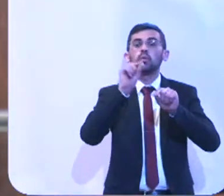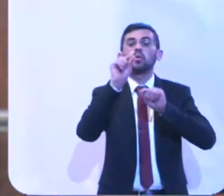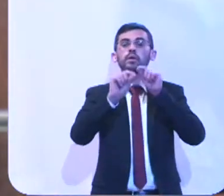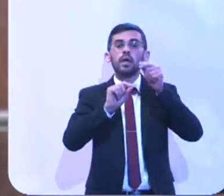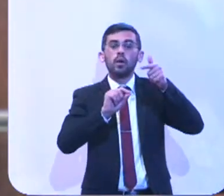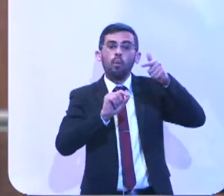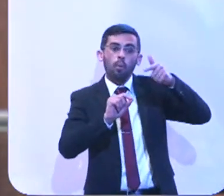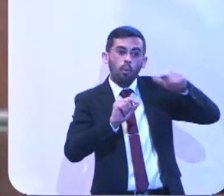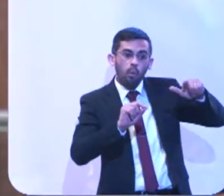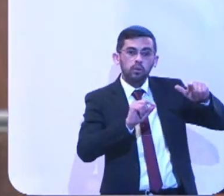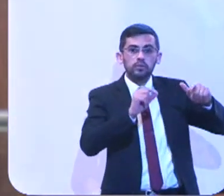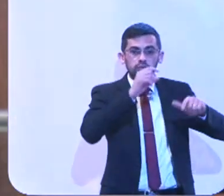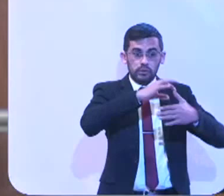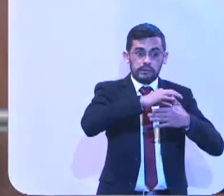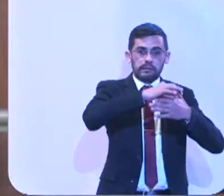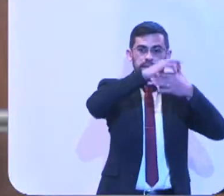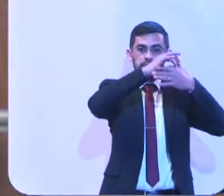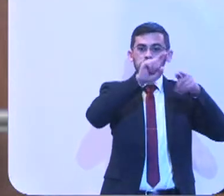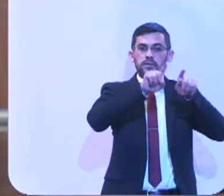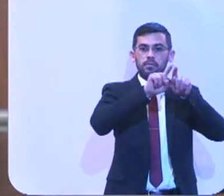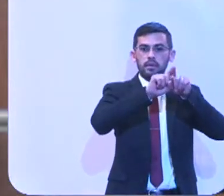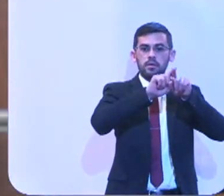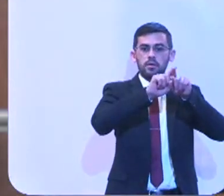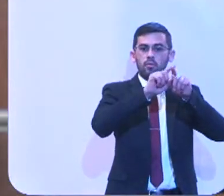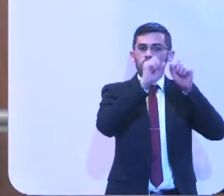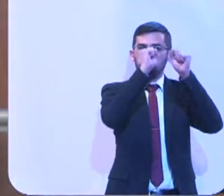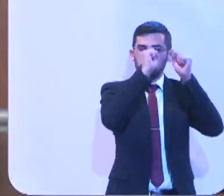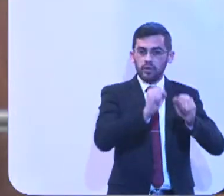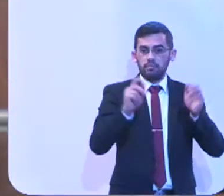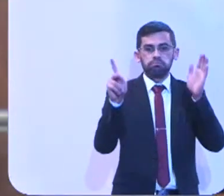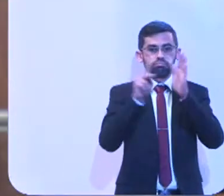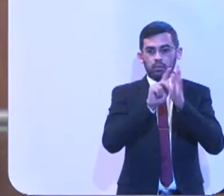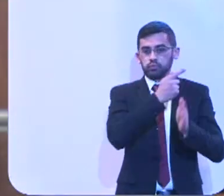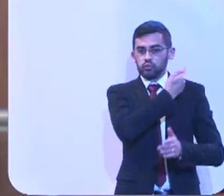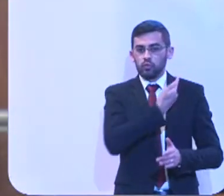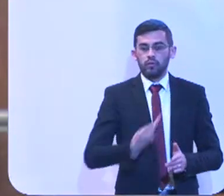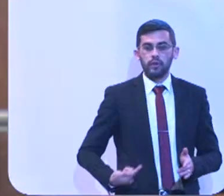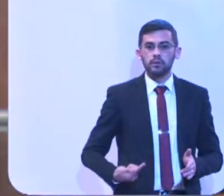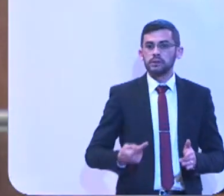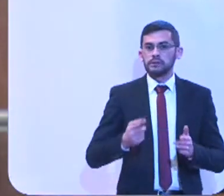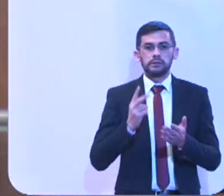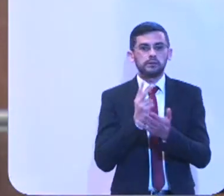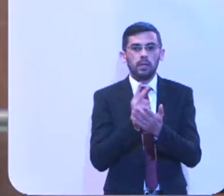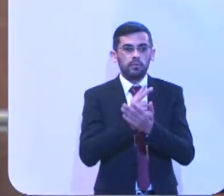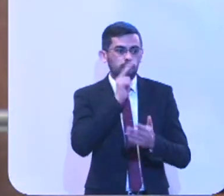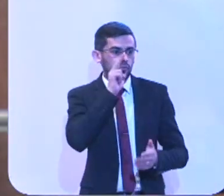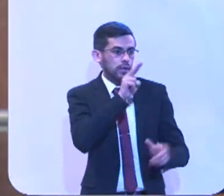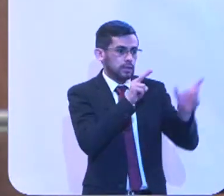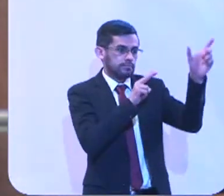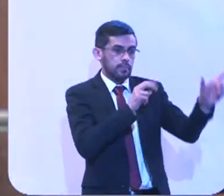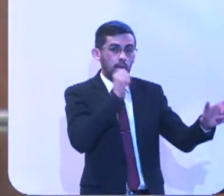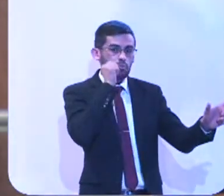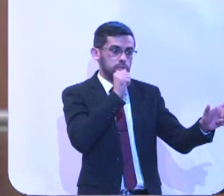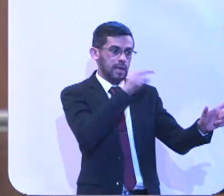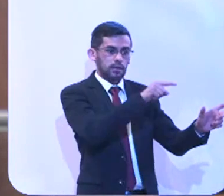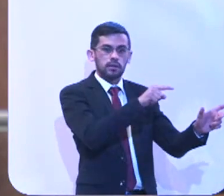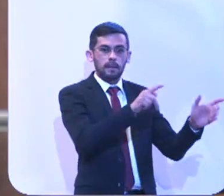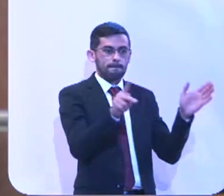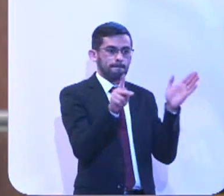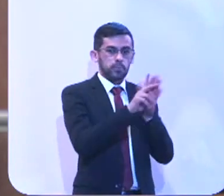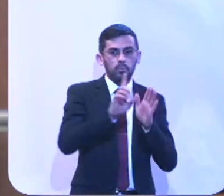que representavam o poder estabelecido, todos viam ela como uma mulher de Deus que